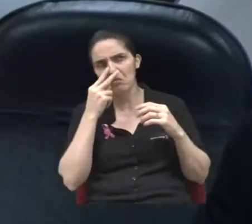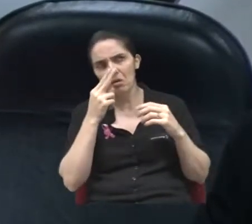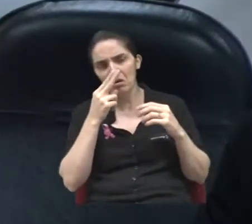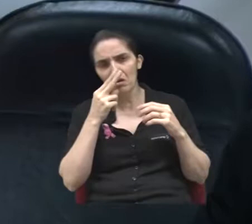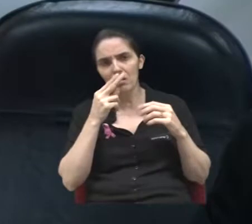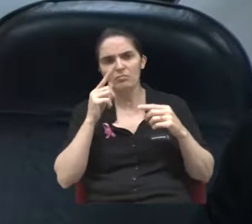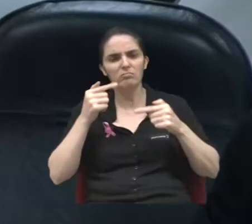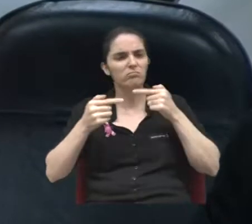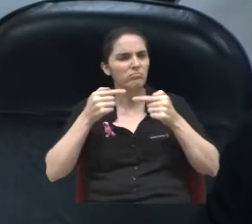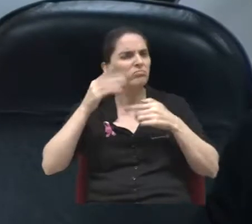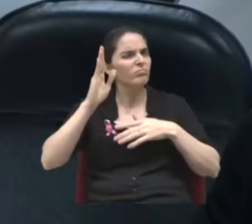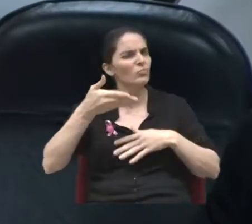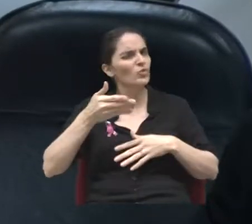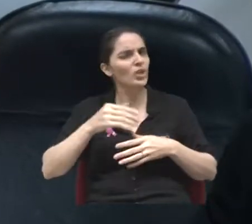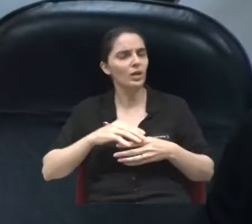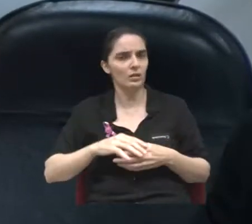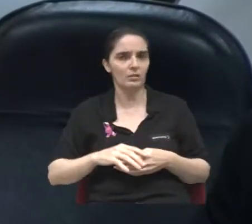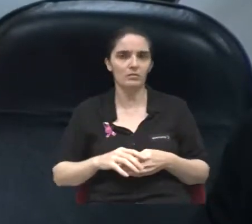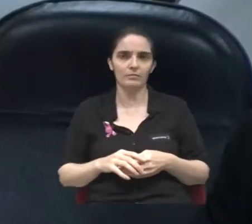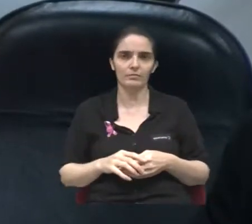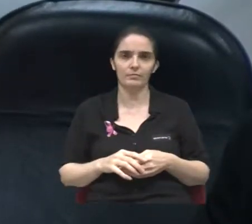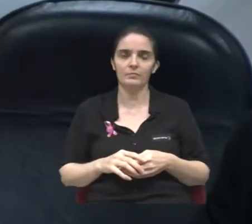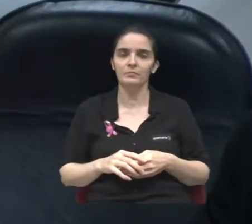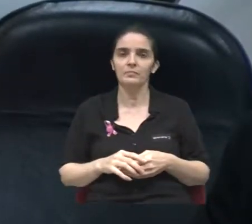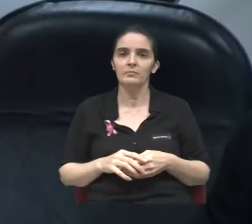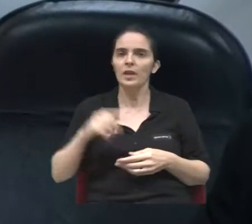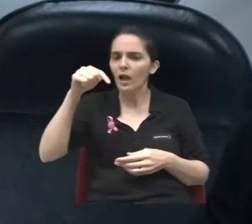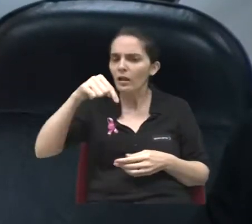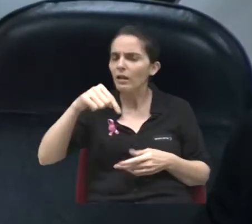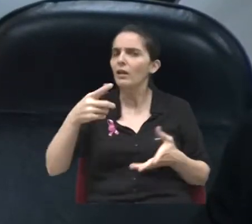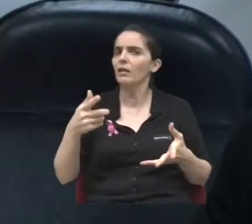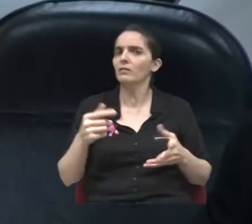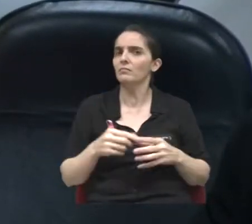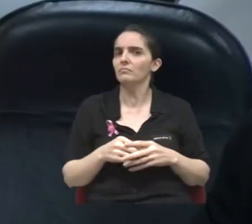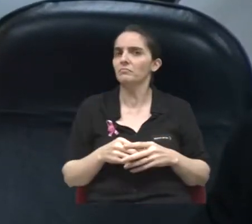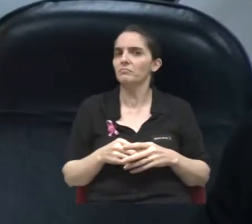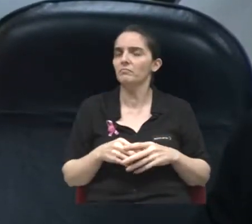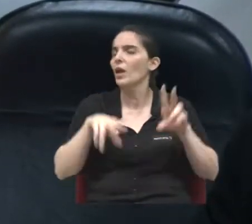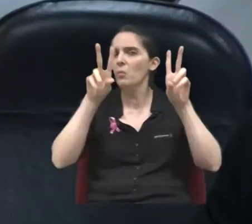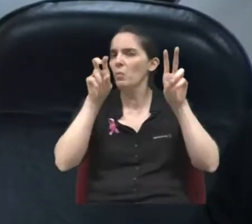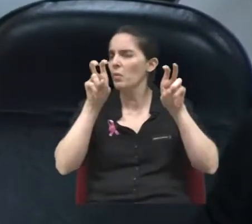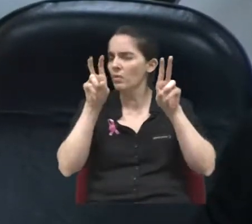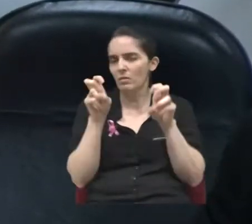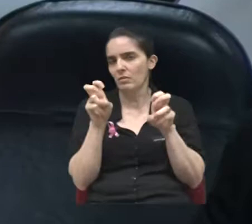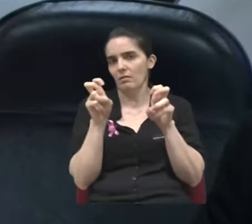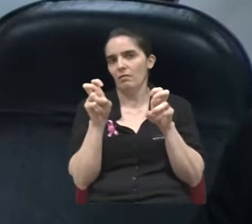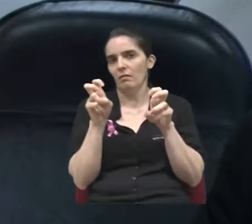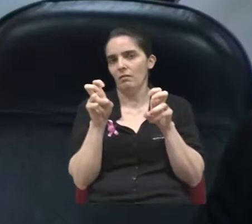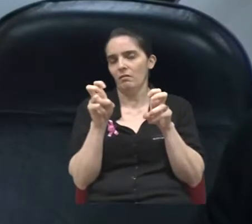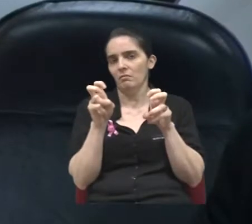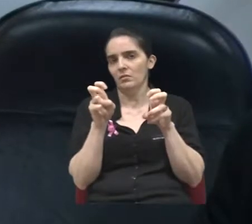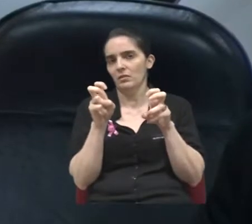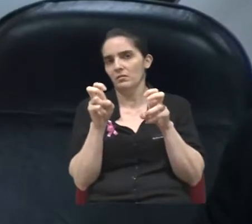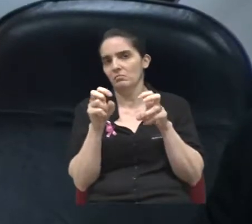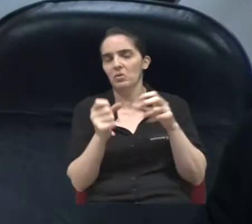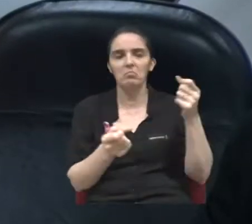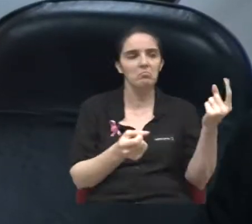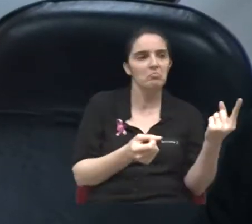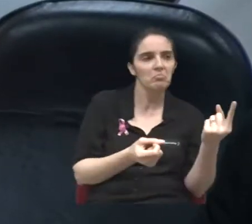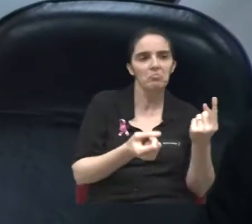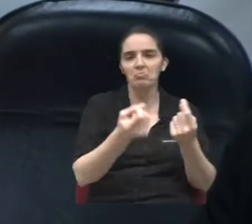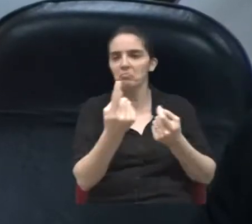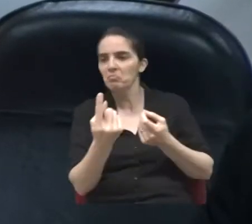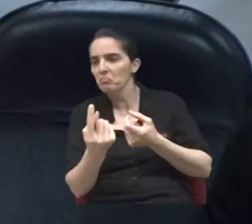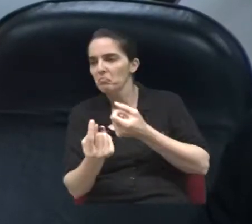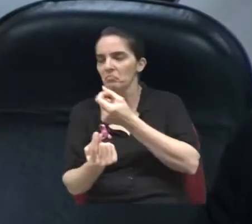aqui. Então, não é um assunto que ele vem aqui esporadicamente. Ele aparece